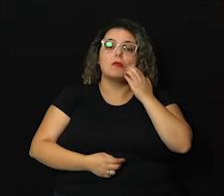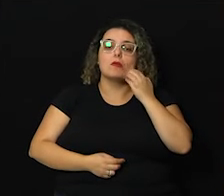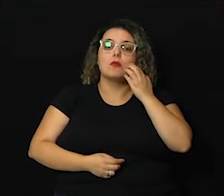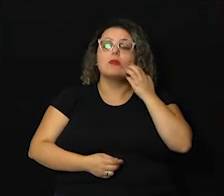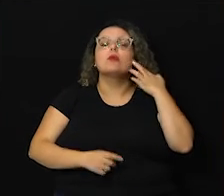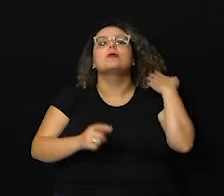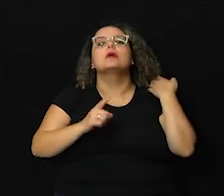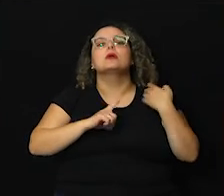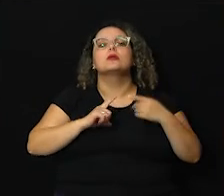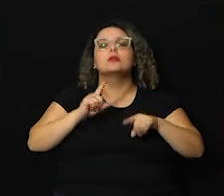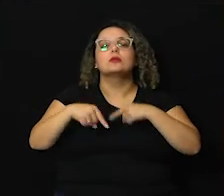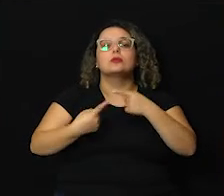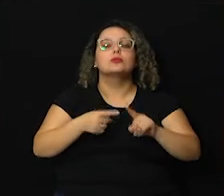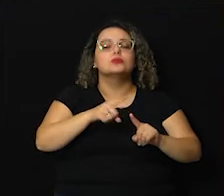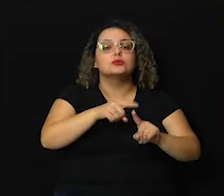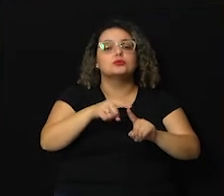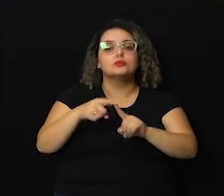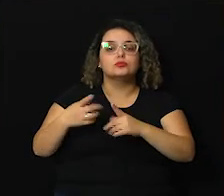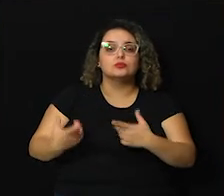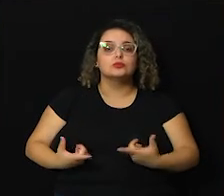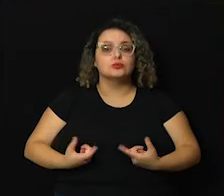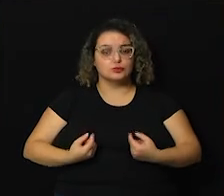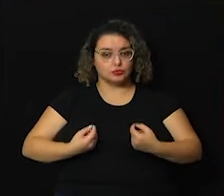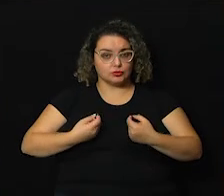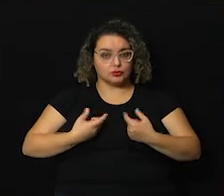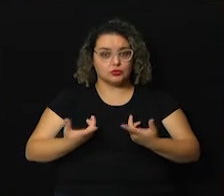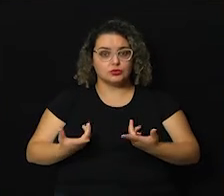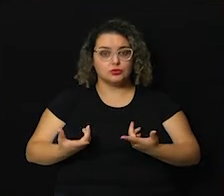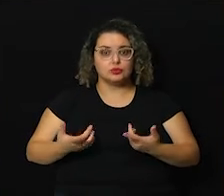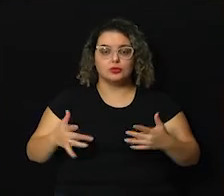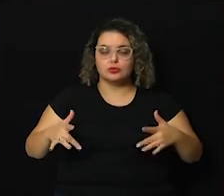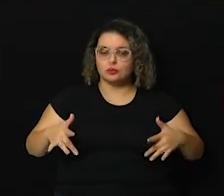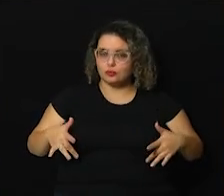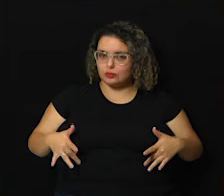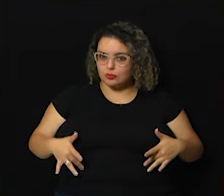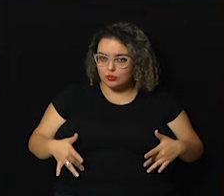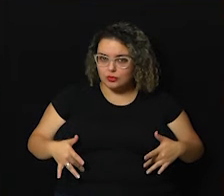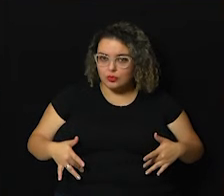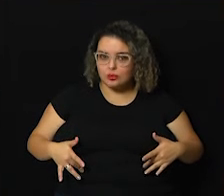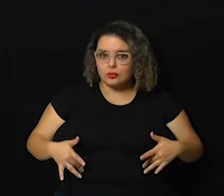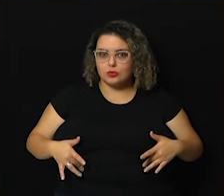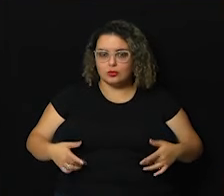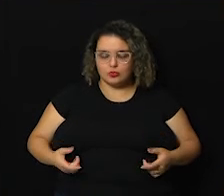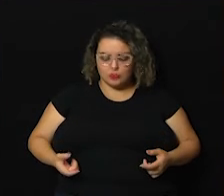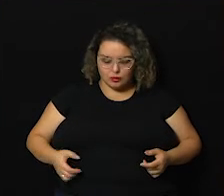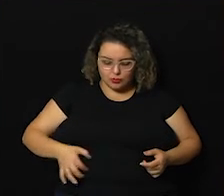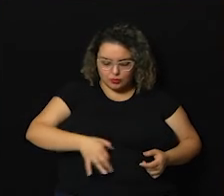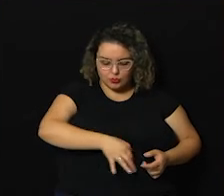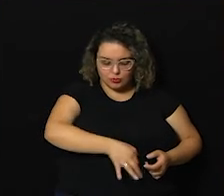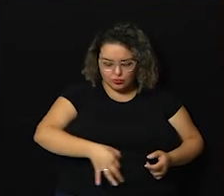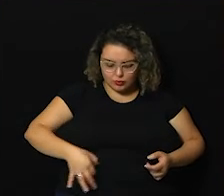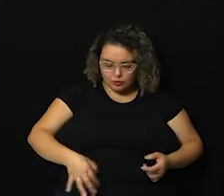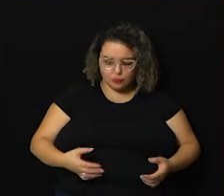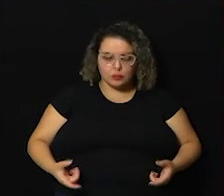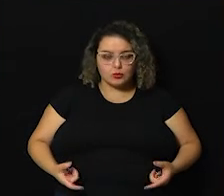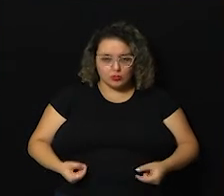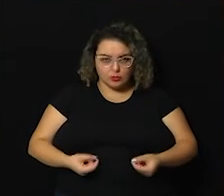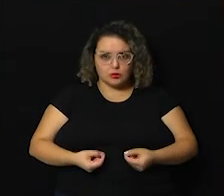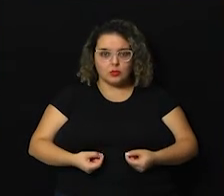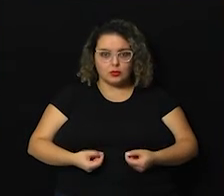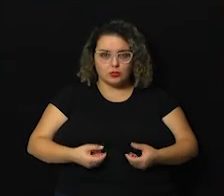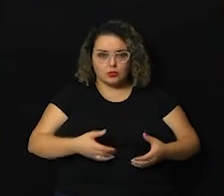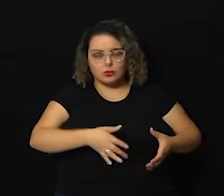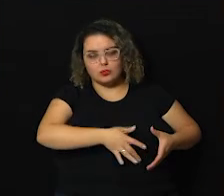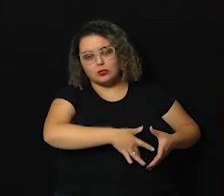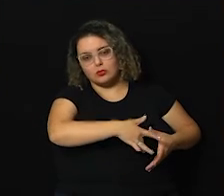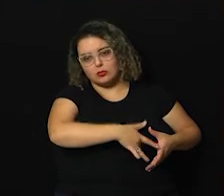que existem outros tipos de tumor, tumores do rim, tumores do intestino, tumores do fígado,